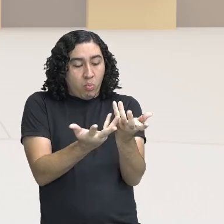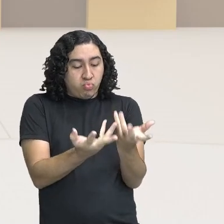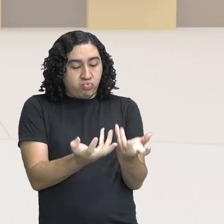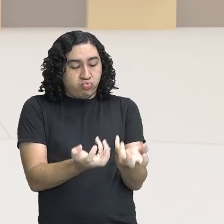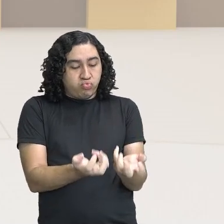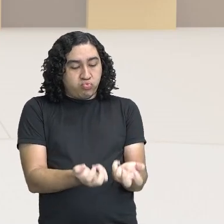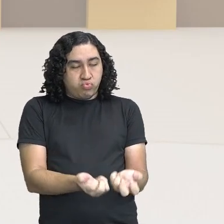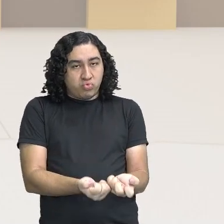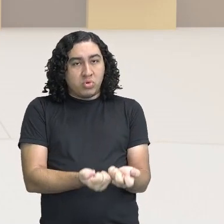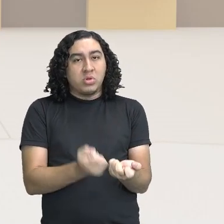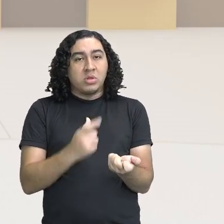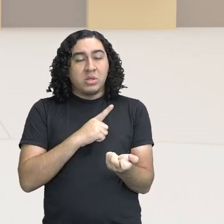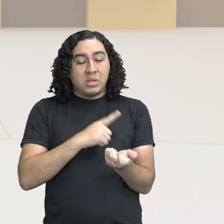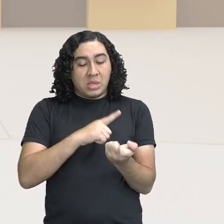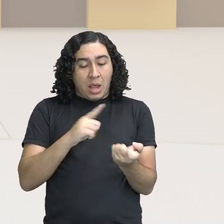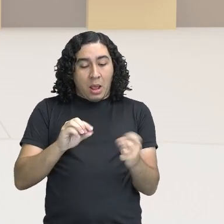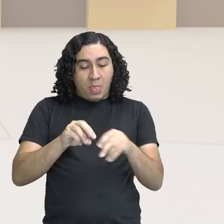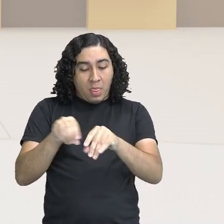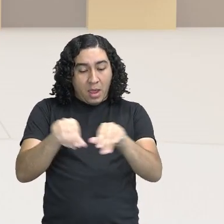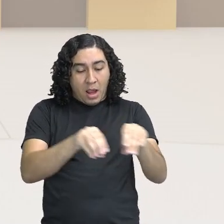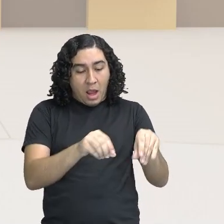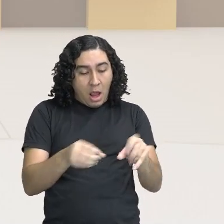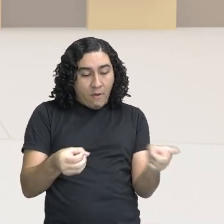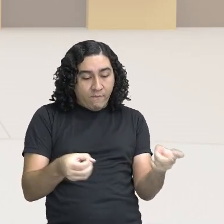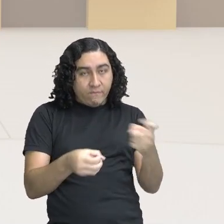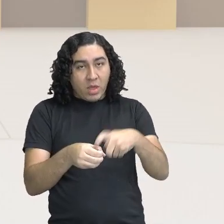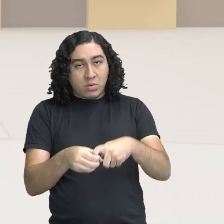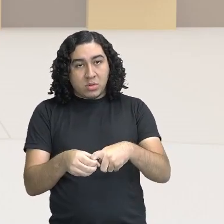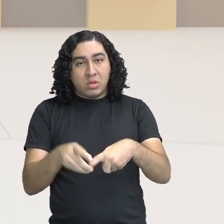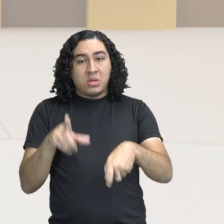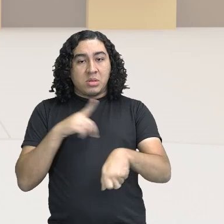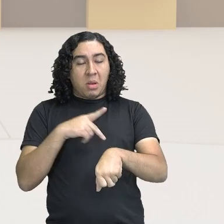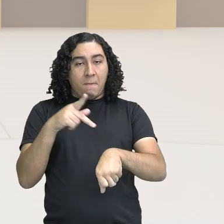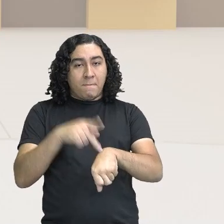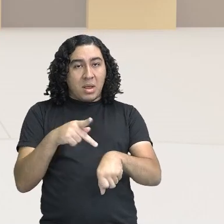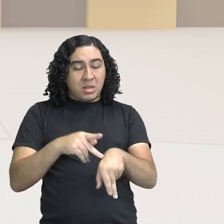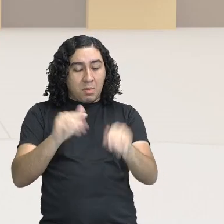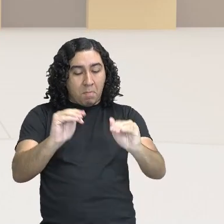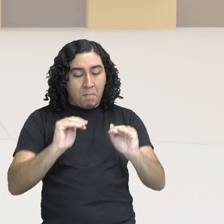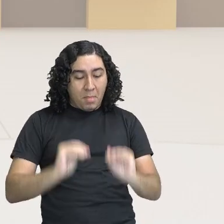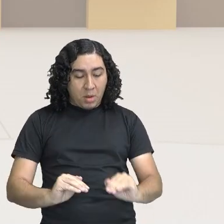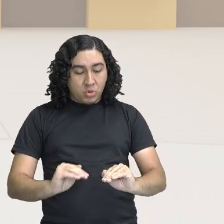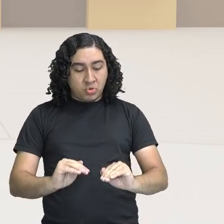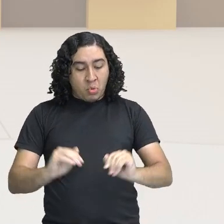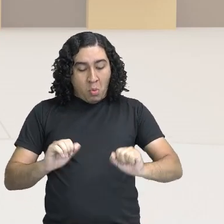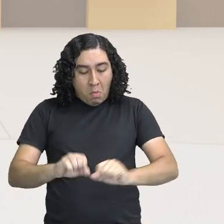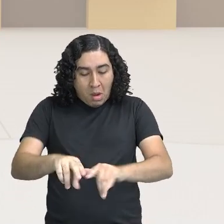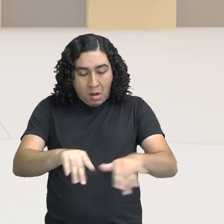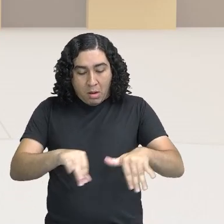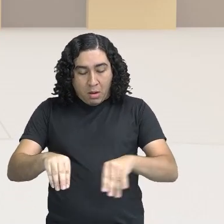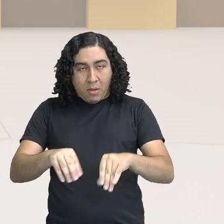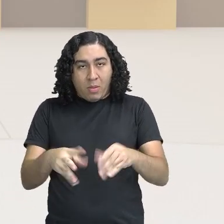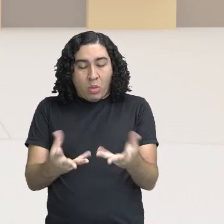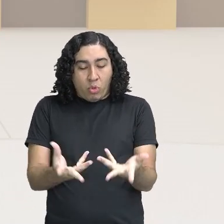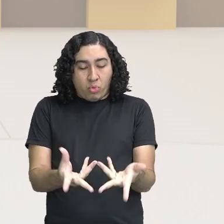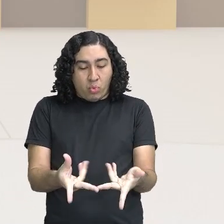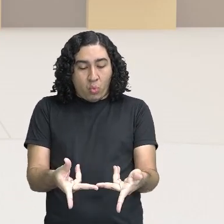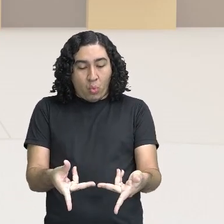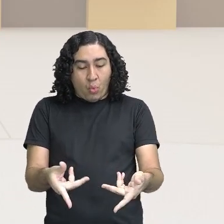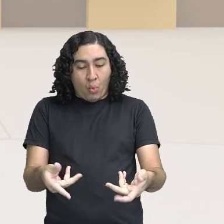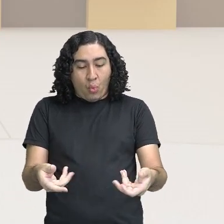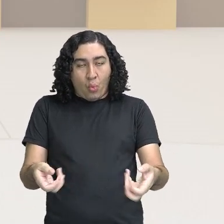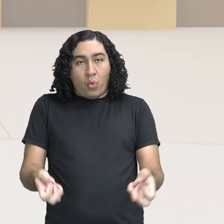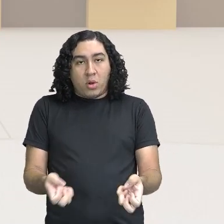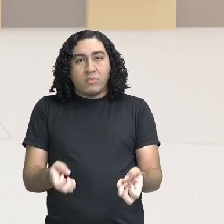ali decompondo para formar rochas sedimentares e essas rochas, posteriormente, depois de milhões de anos,